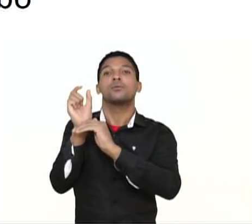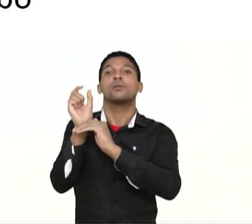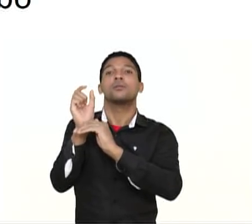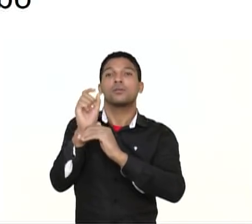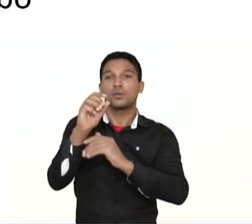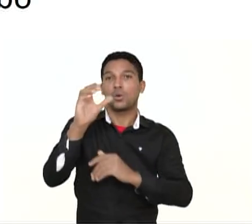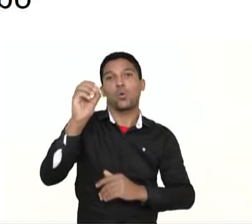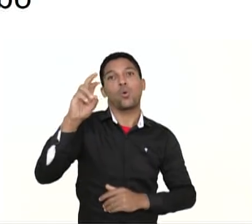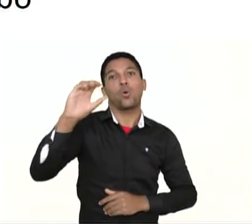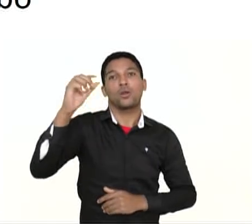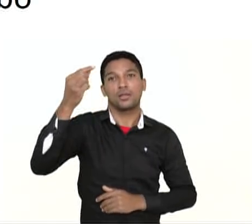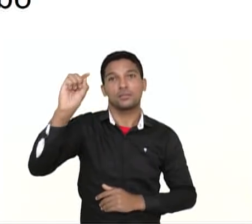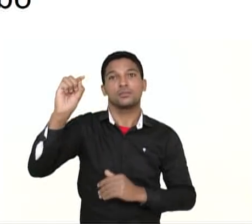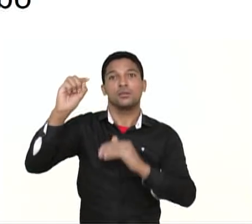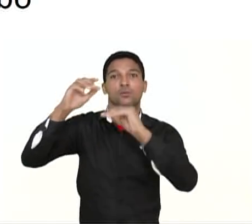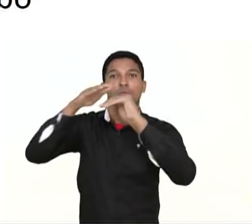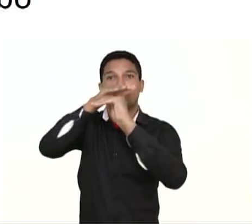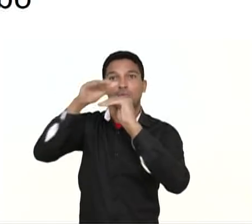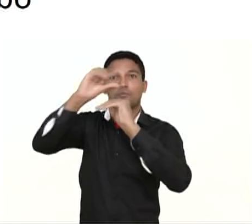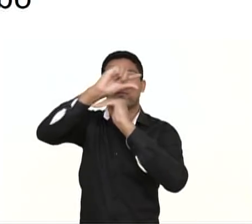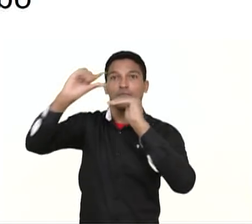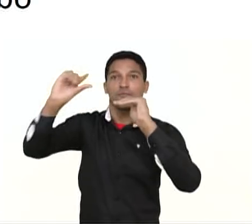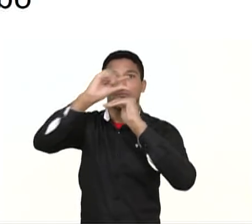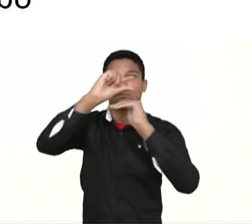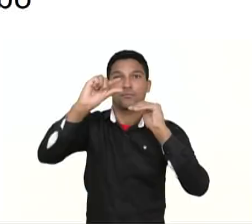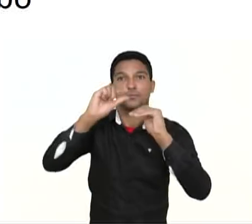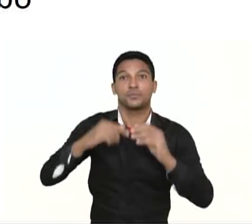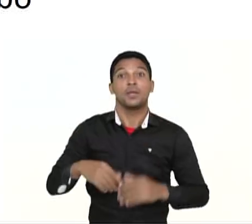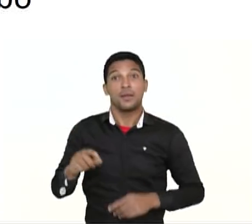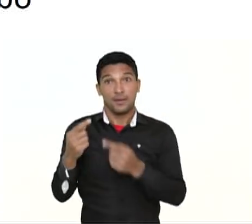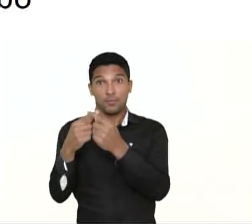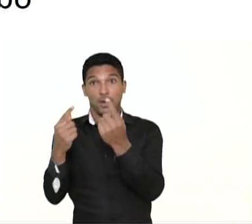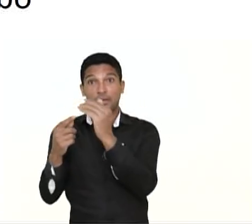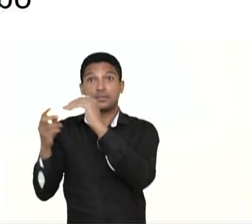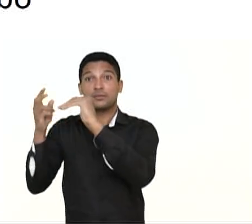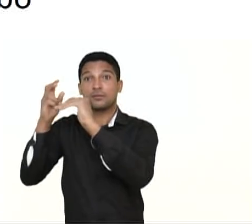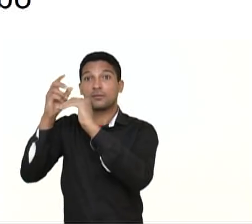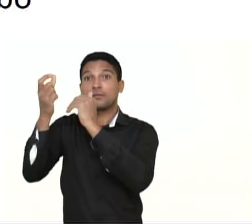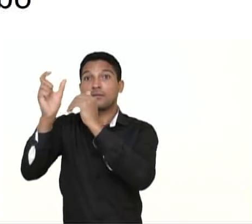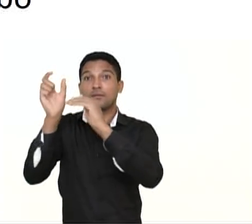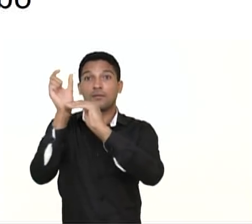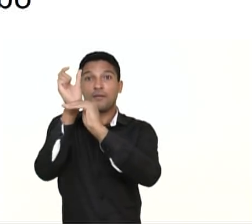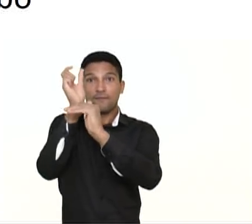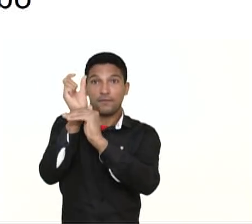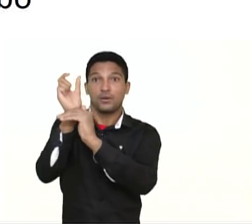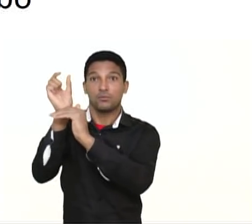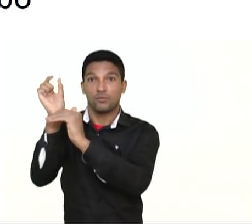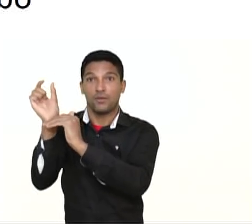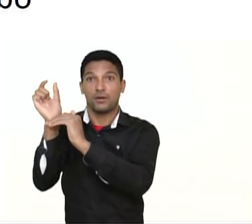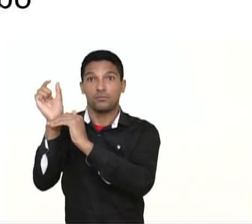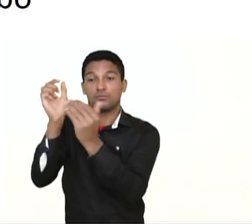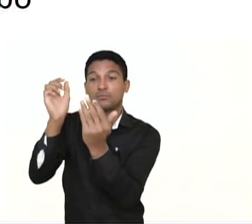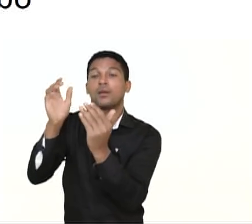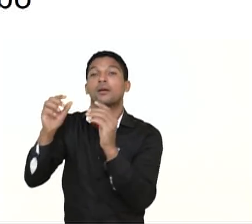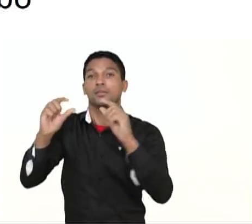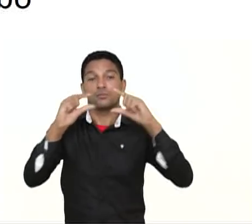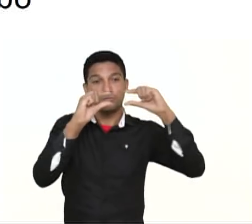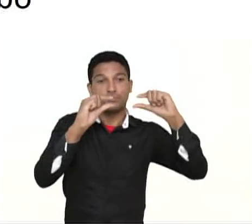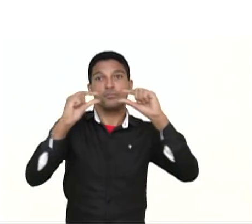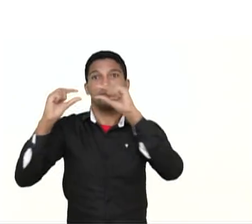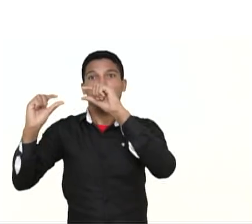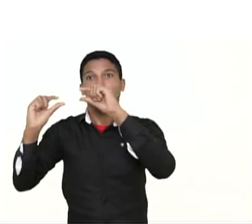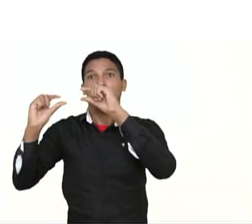oração, enquanto a locução verbal, possa ver, acaba por formar uma segunda oração, ok? Então,